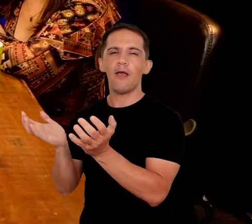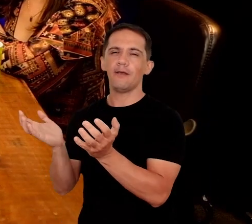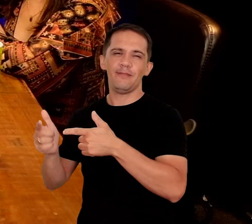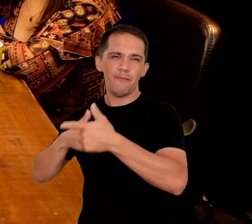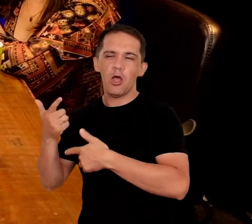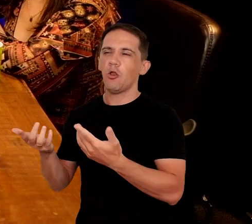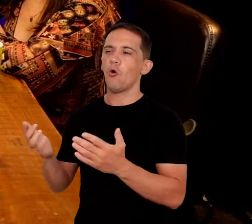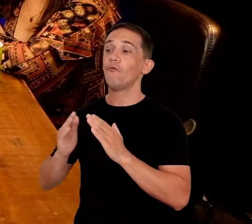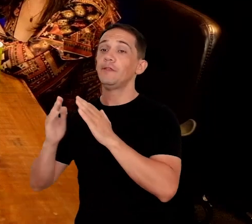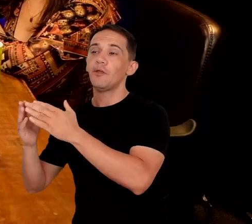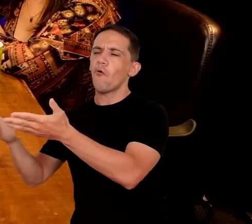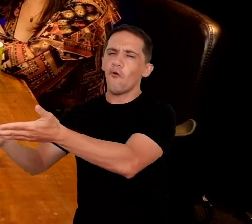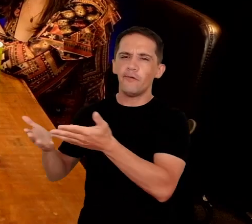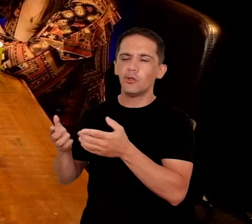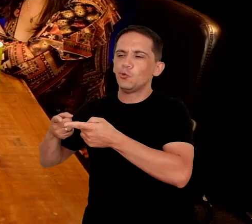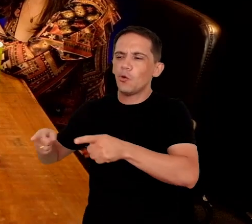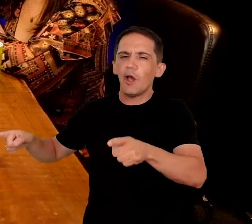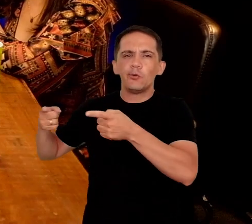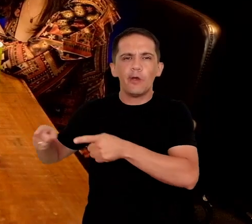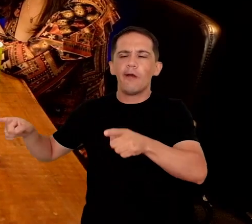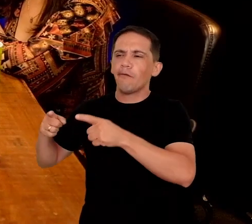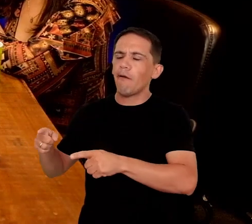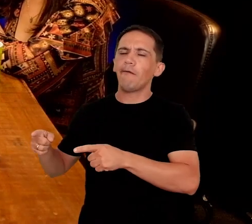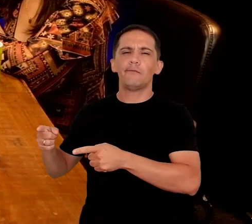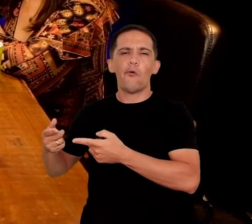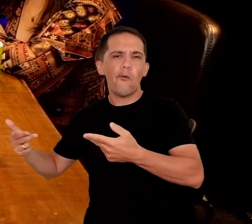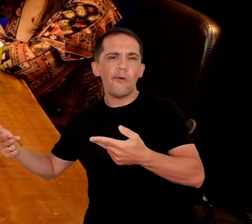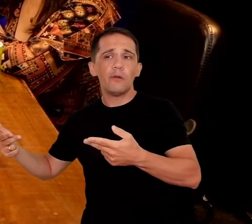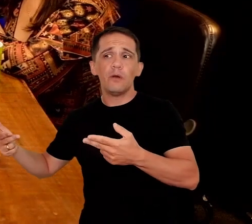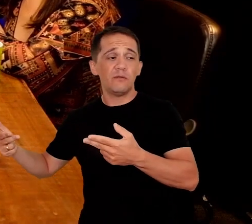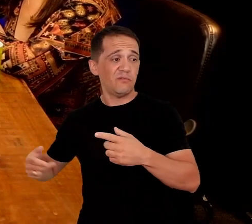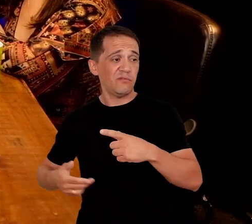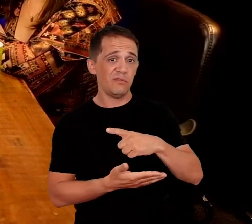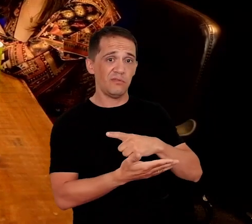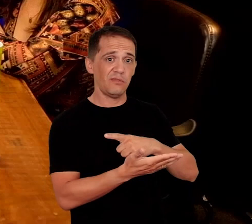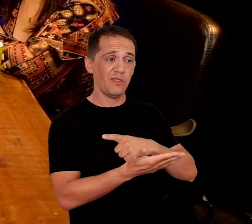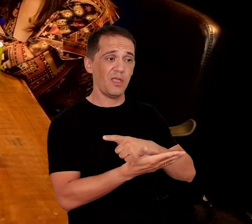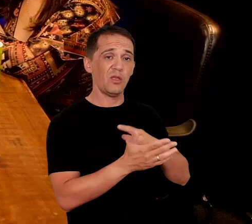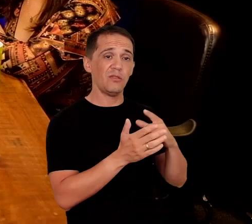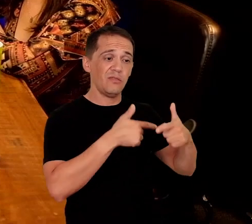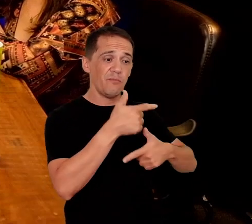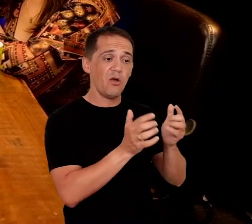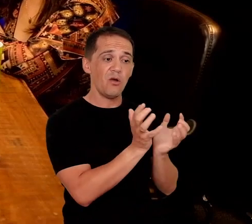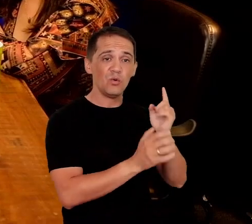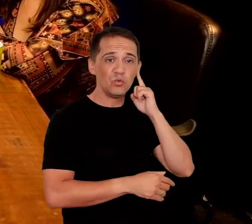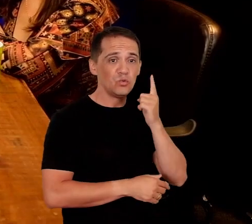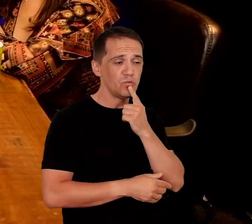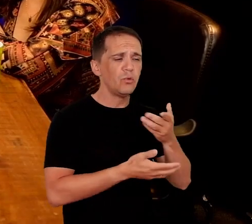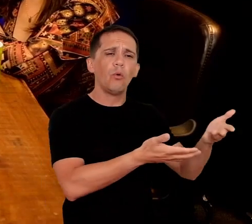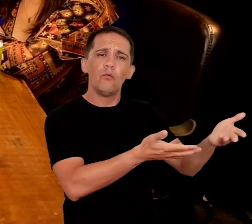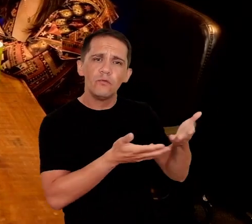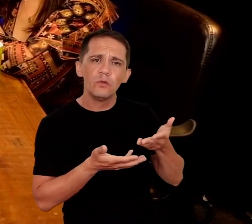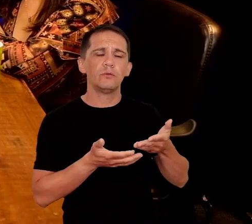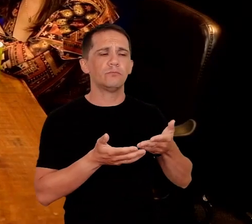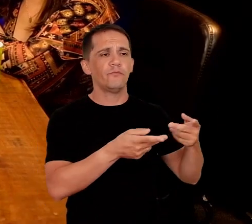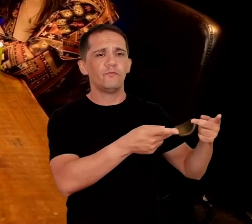contato primeiro com a pessoa surda, já talvez Aproveita. algum dia convidar para dar uma volta, para comer um X, né?